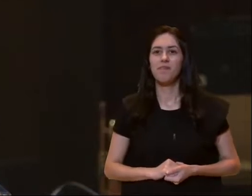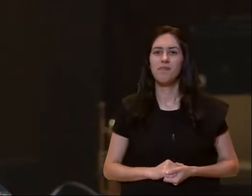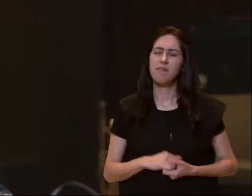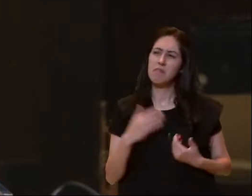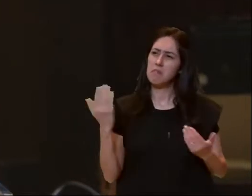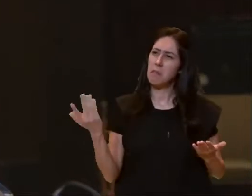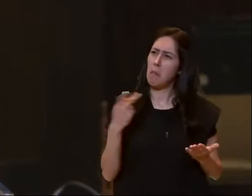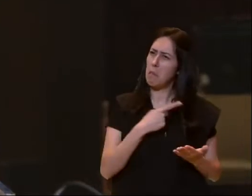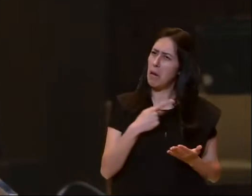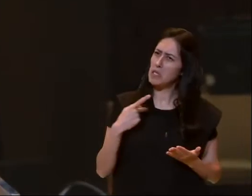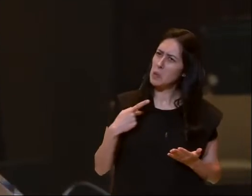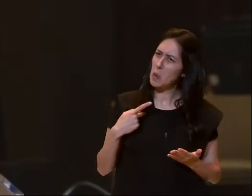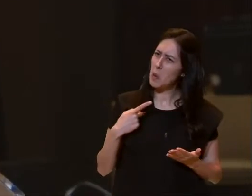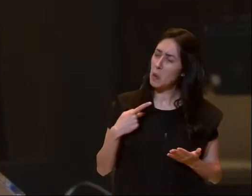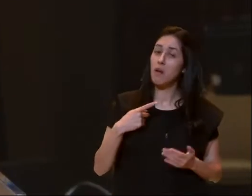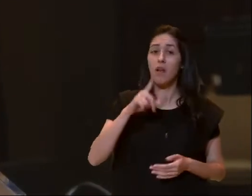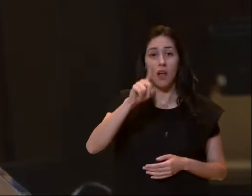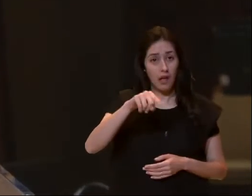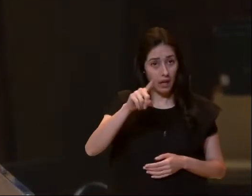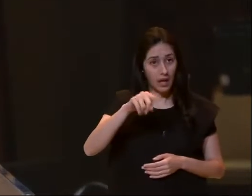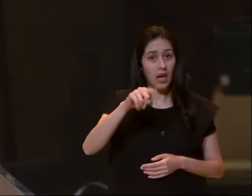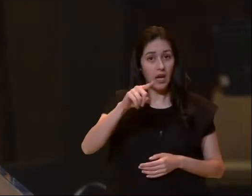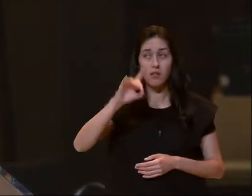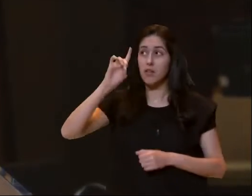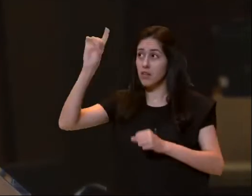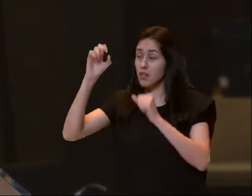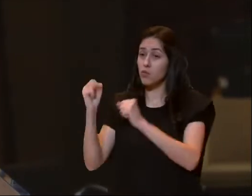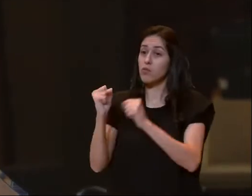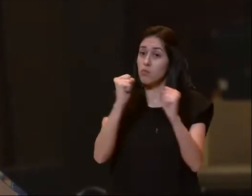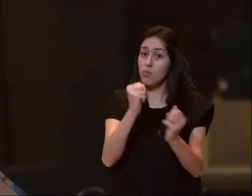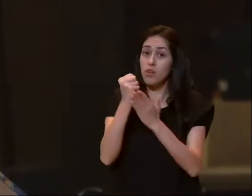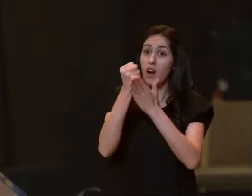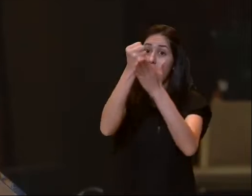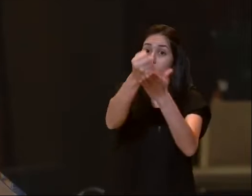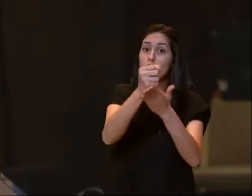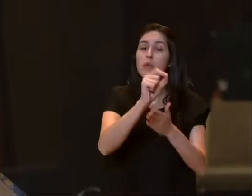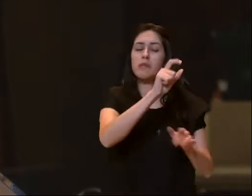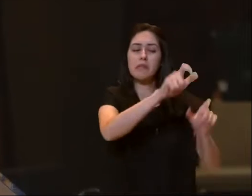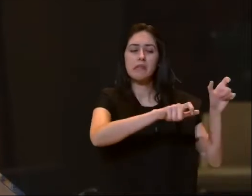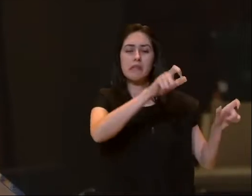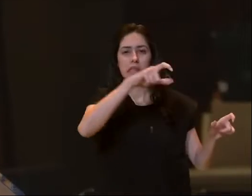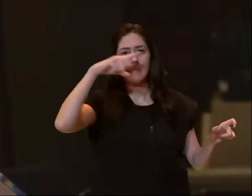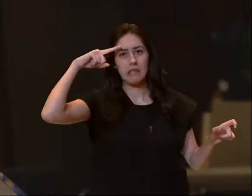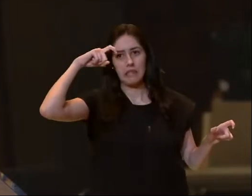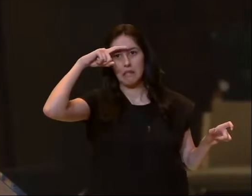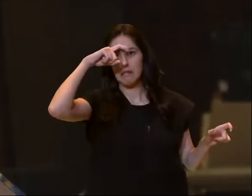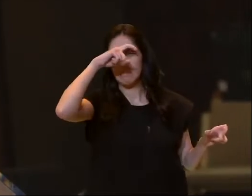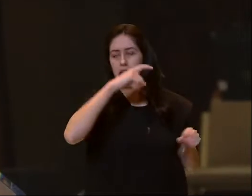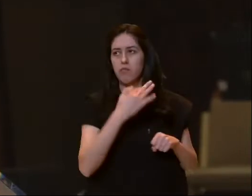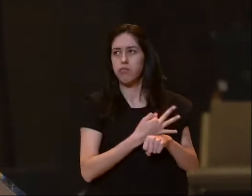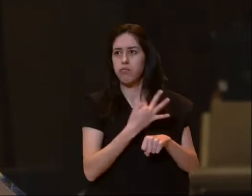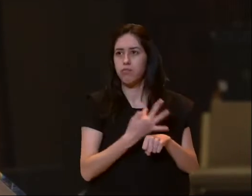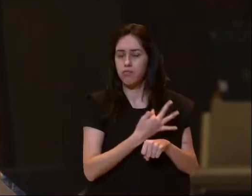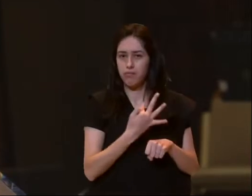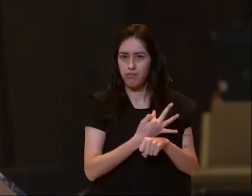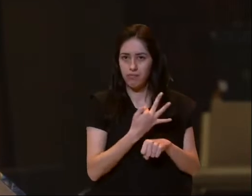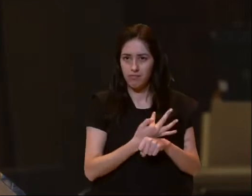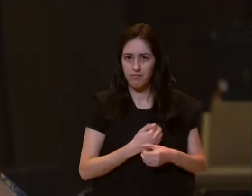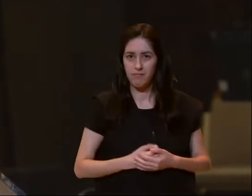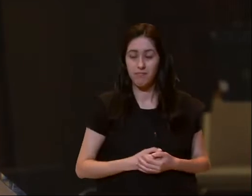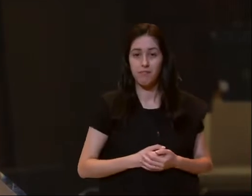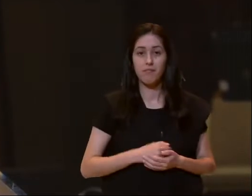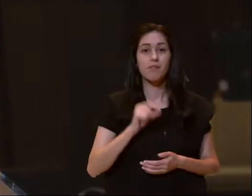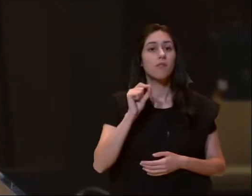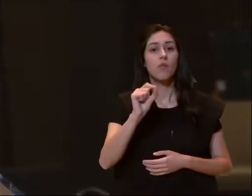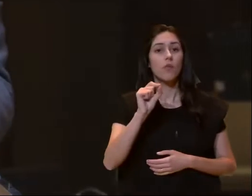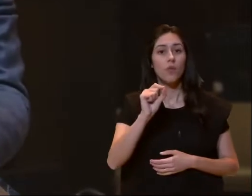Pastor, poder de Deus para resistir pessoas. Você vai ver que foi uma graça especial